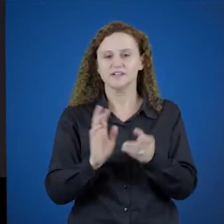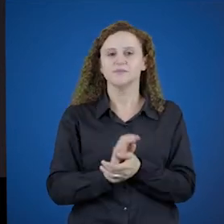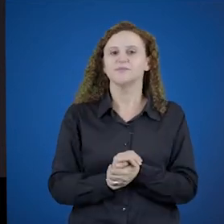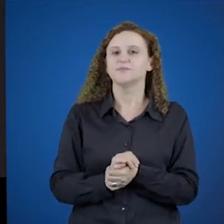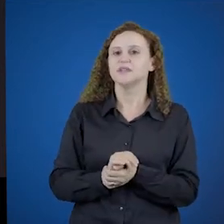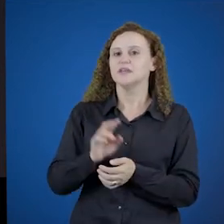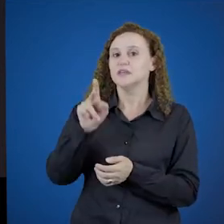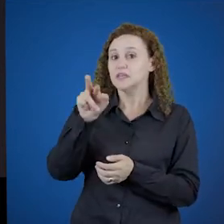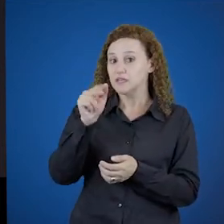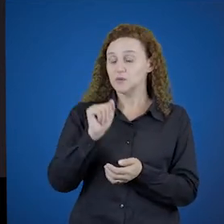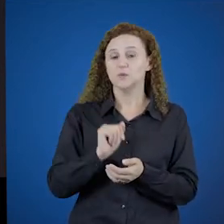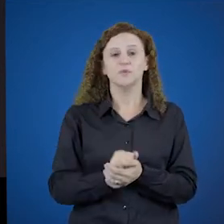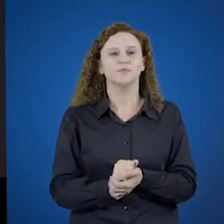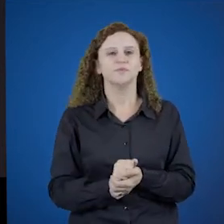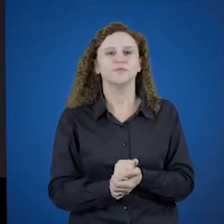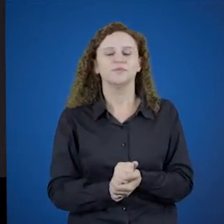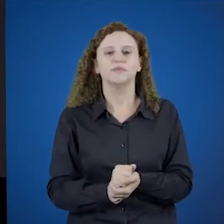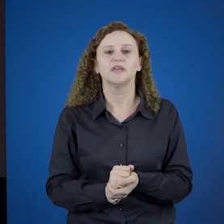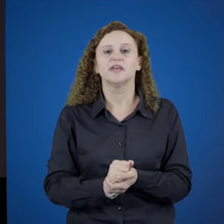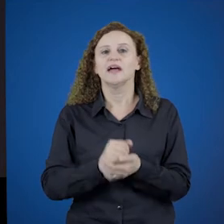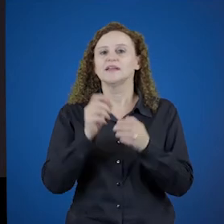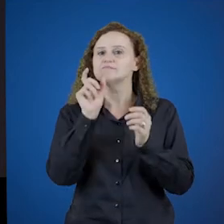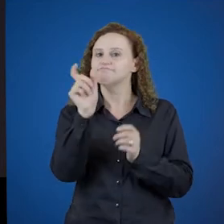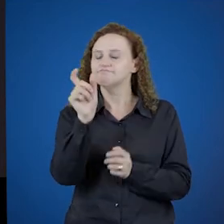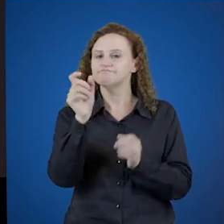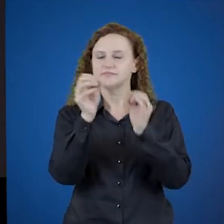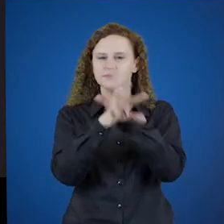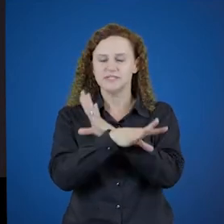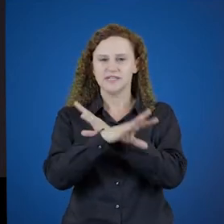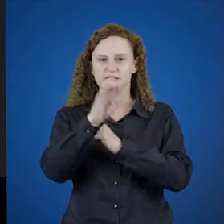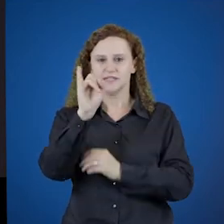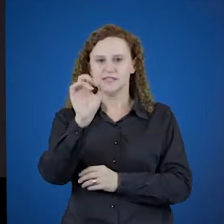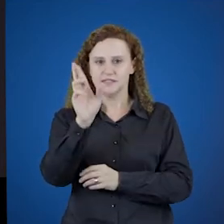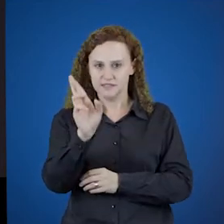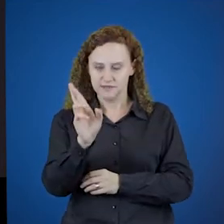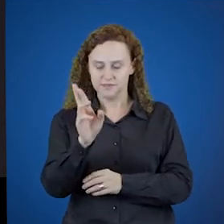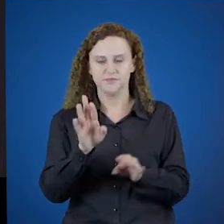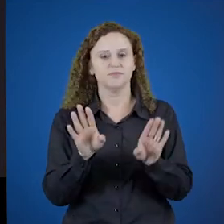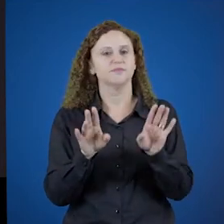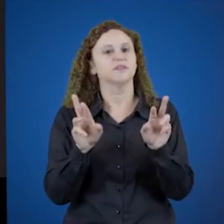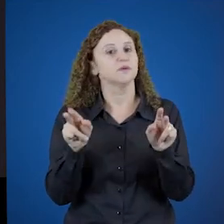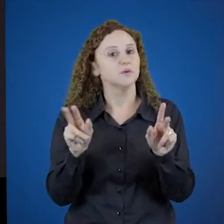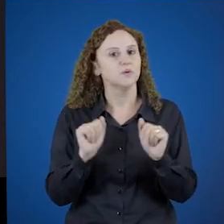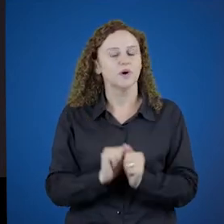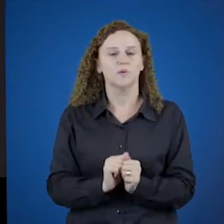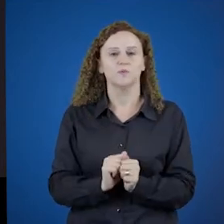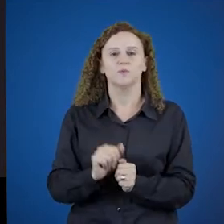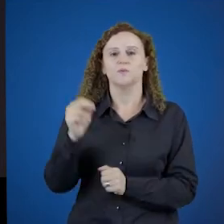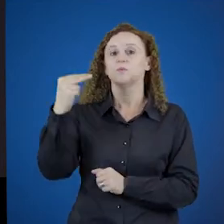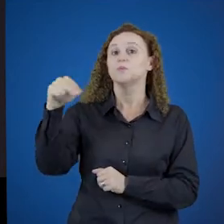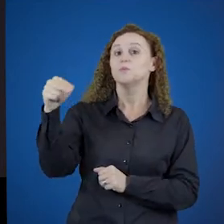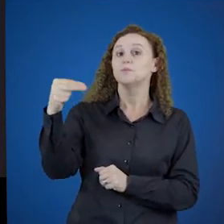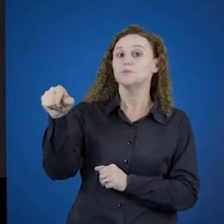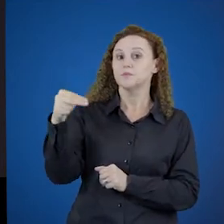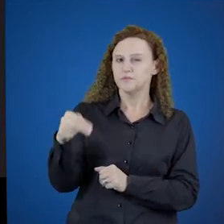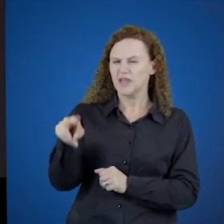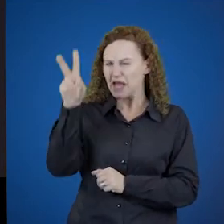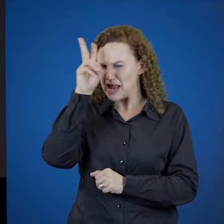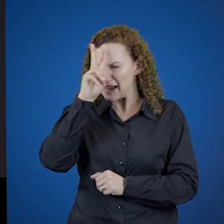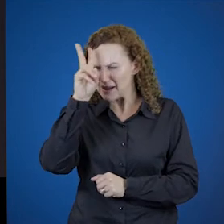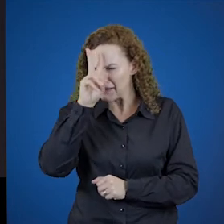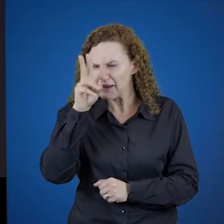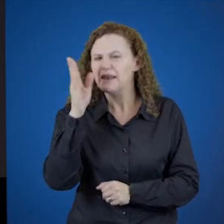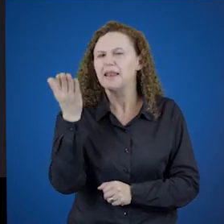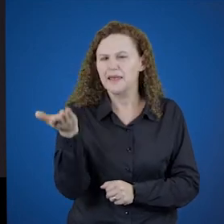igual o nominativo e as palavras também terminadas em ir o vocativo igual ao